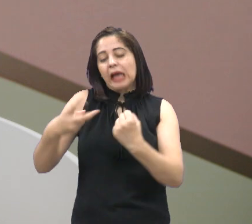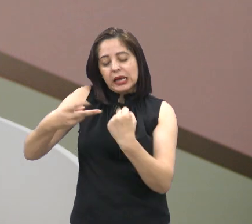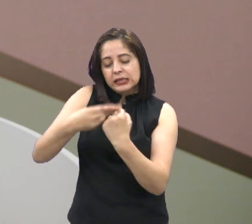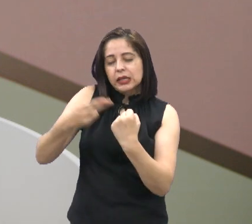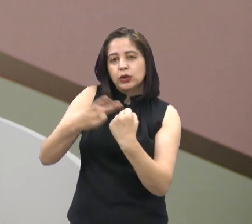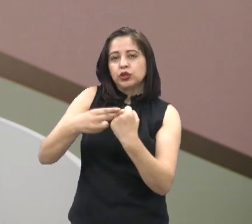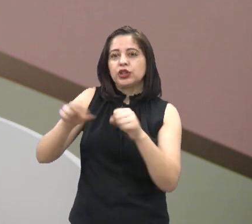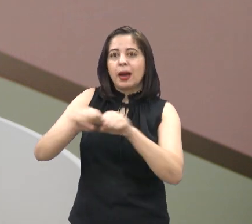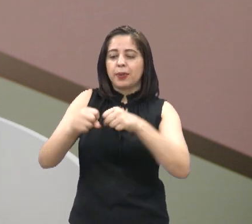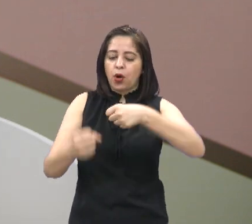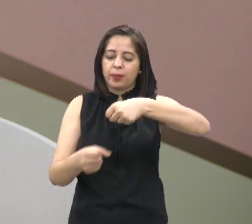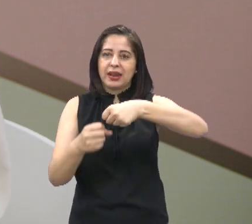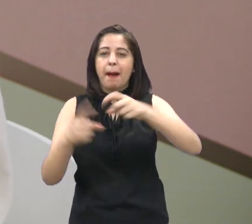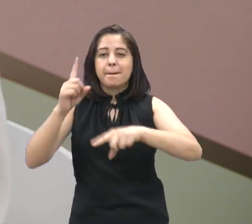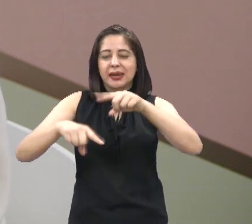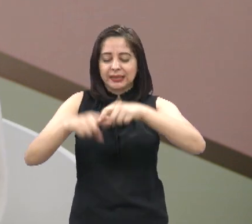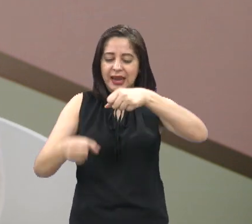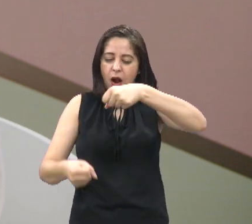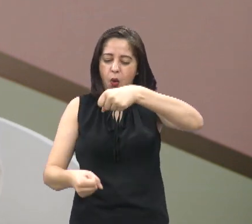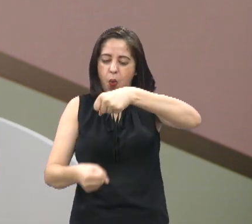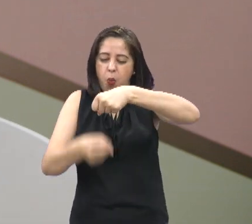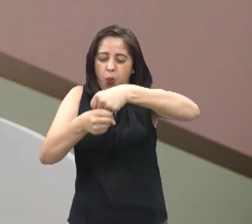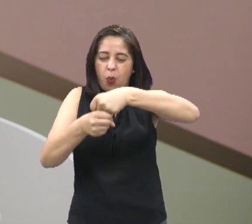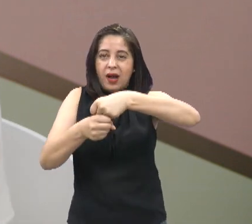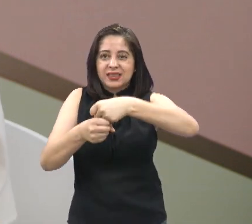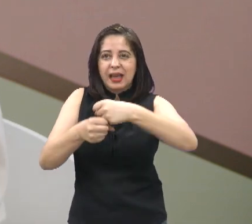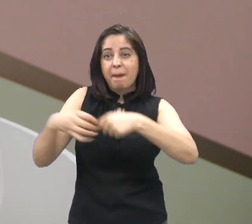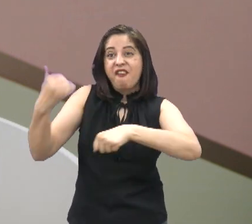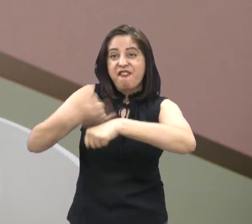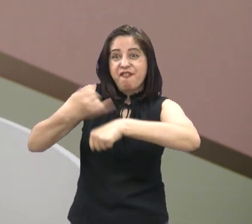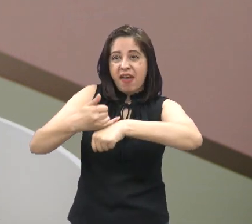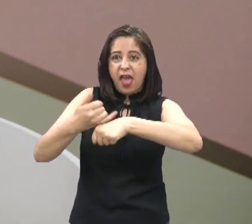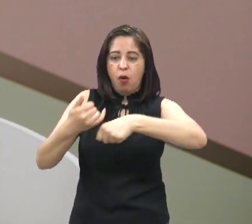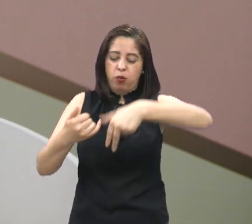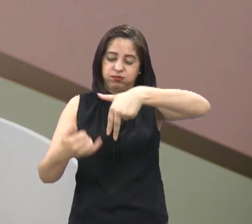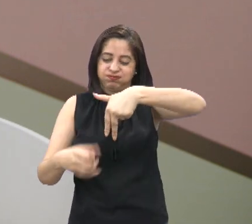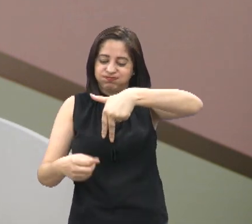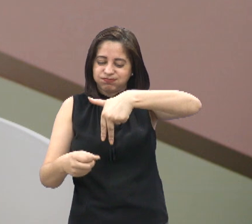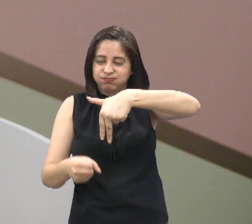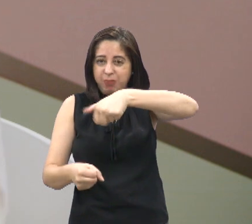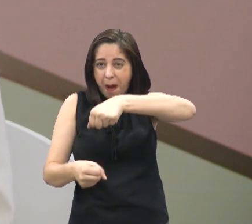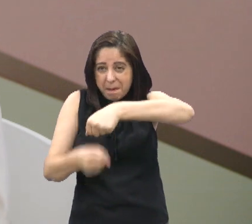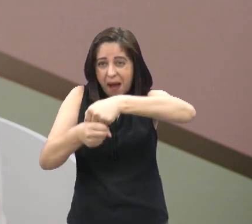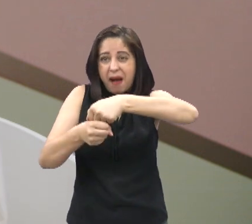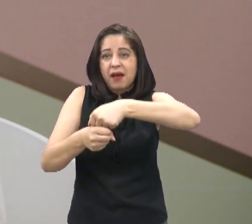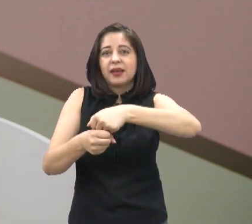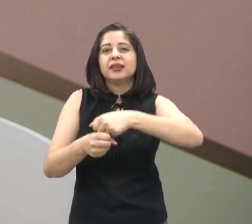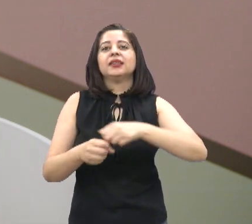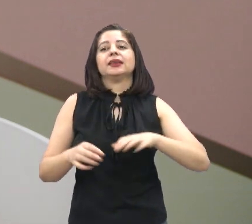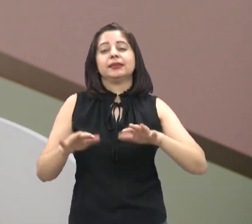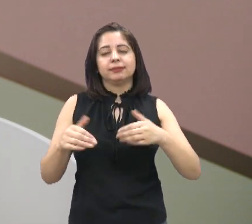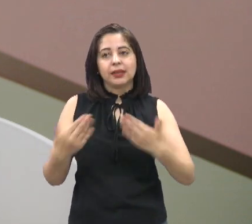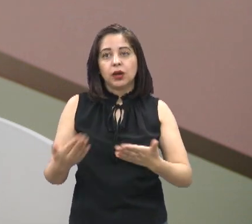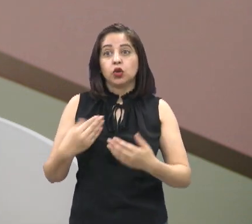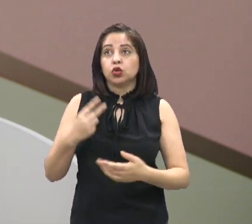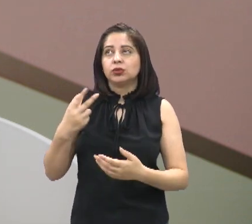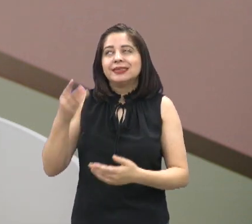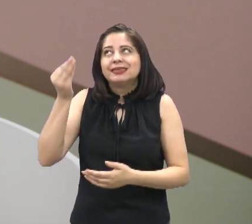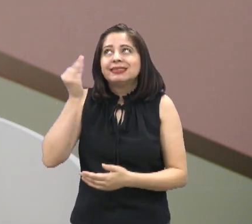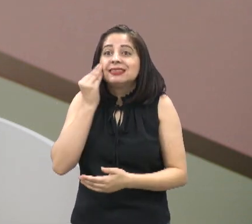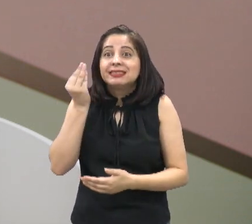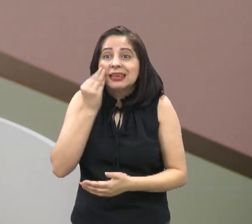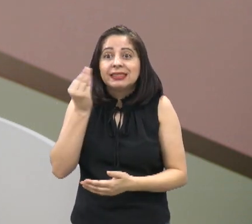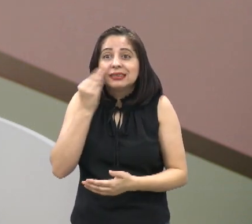de prótese, realmente, assim, é a última opção terapêutica, né? Normalmente, tentamos clinicamente